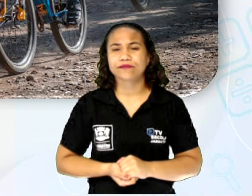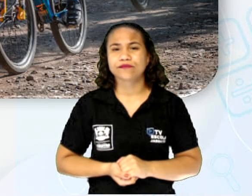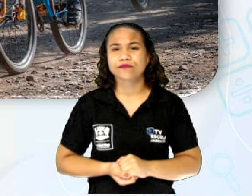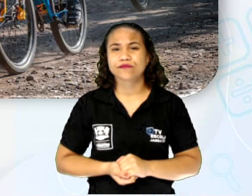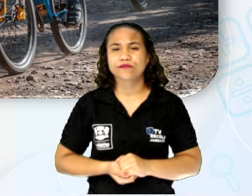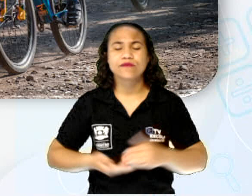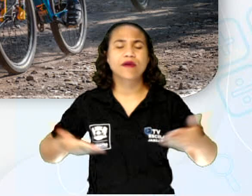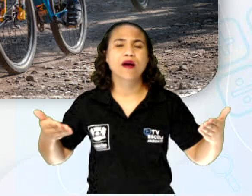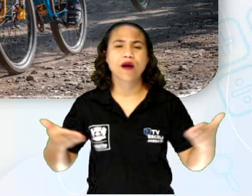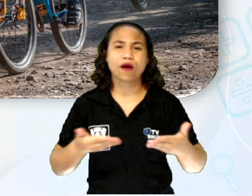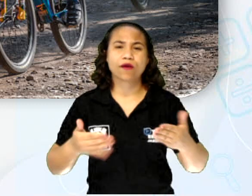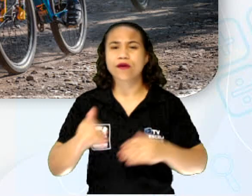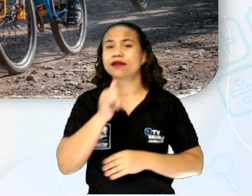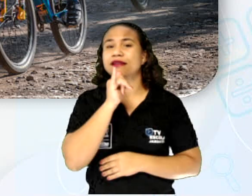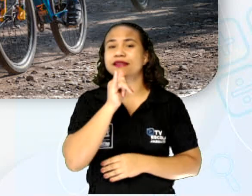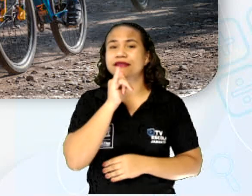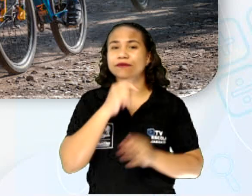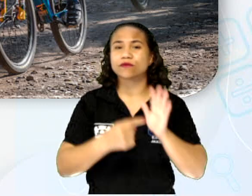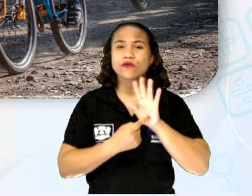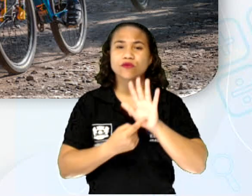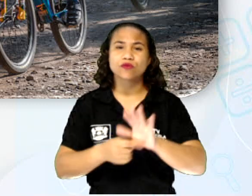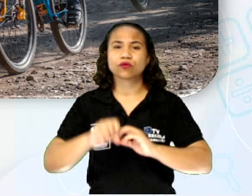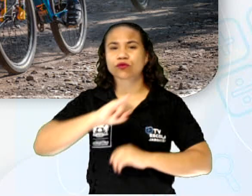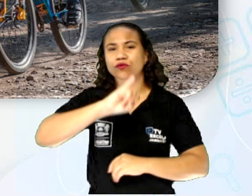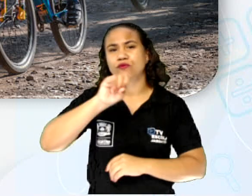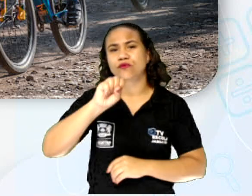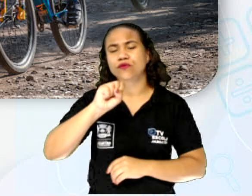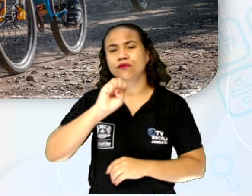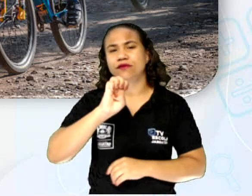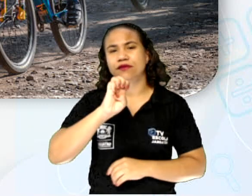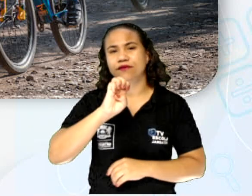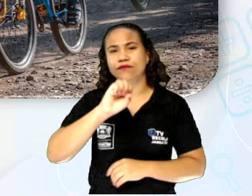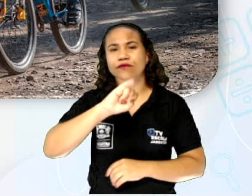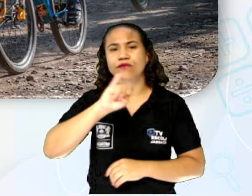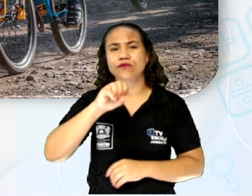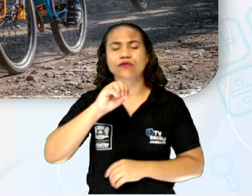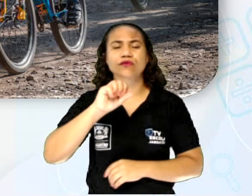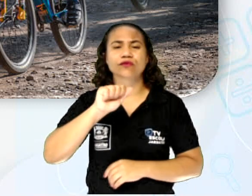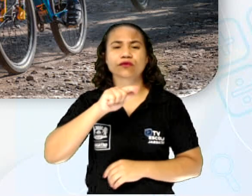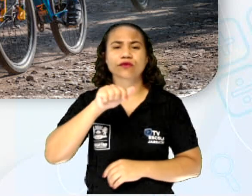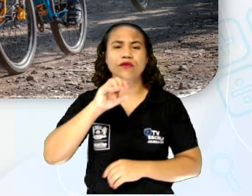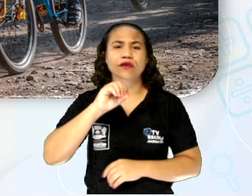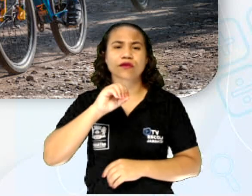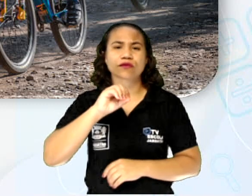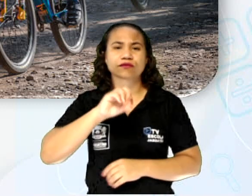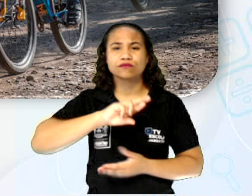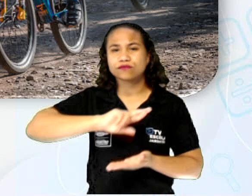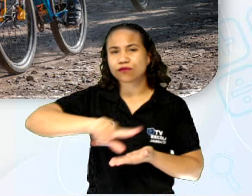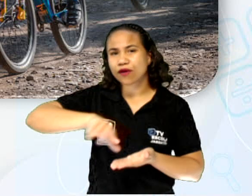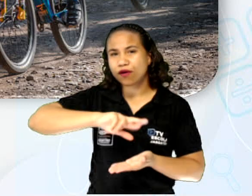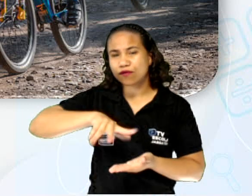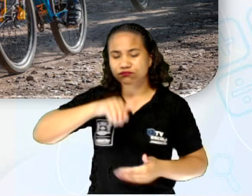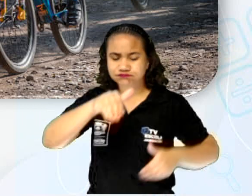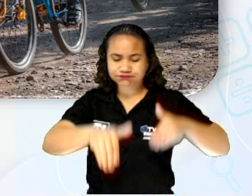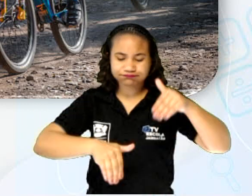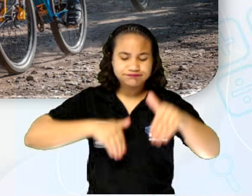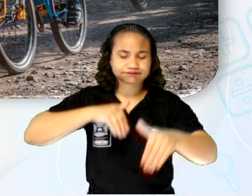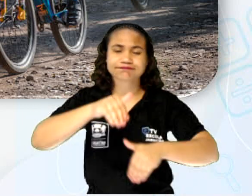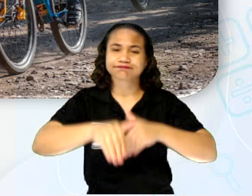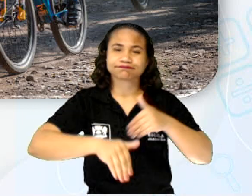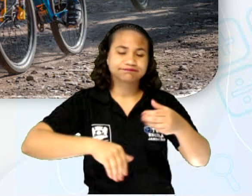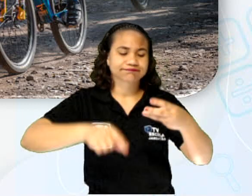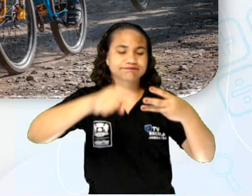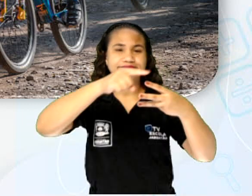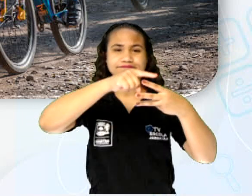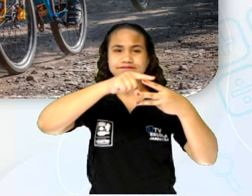E agora, nesse exemplo, ó, José e João não estão nadando. José e João not are